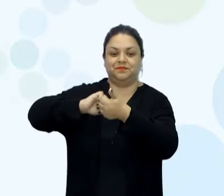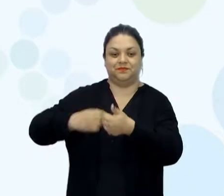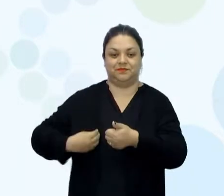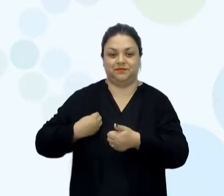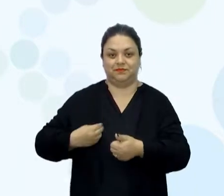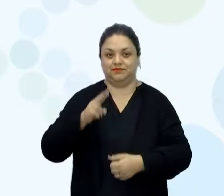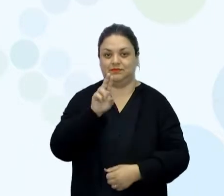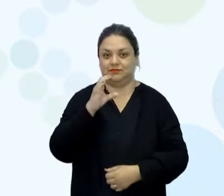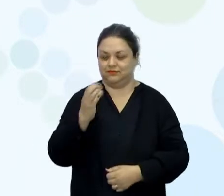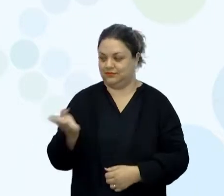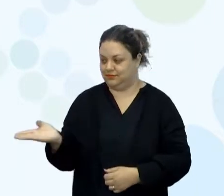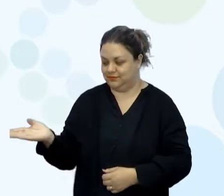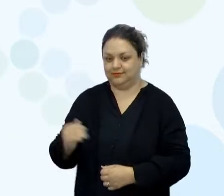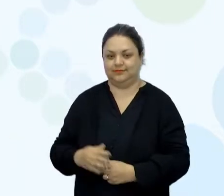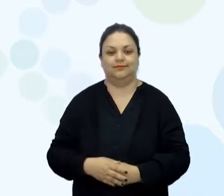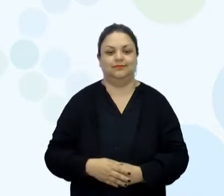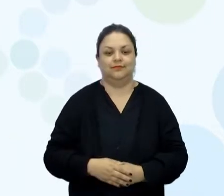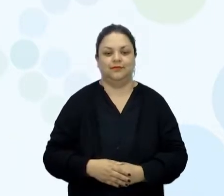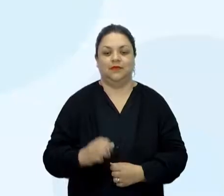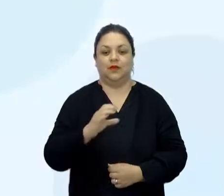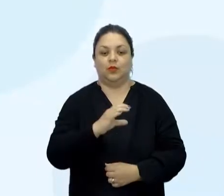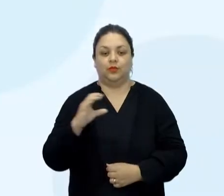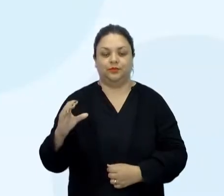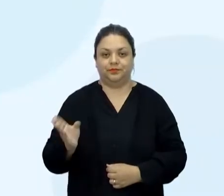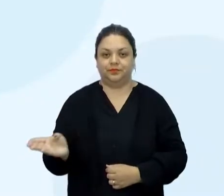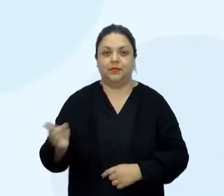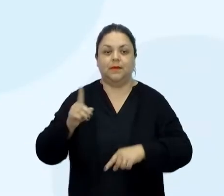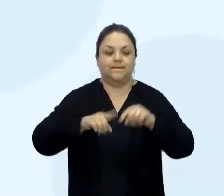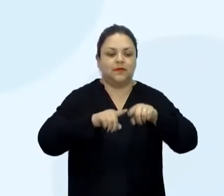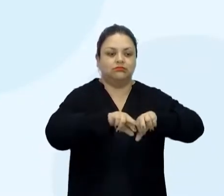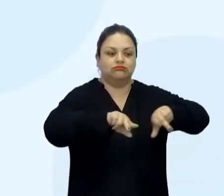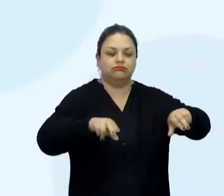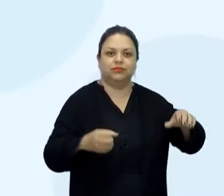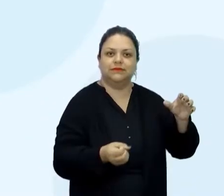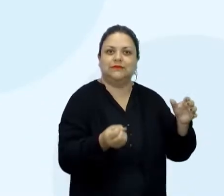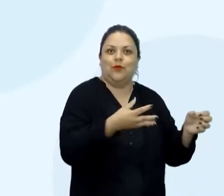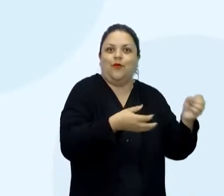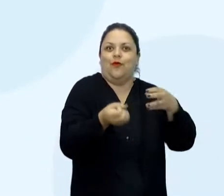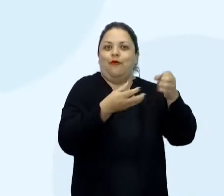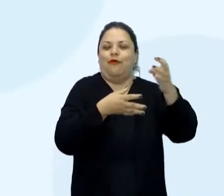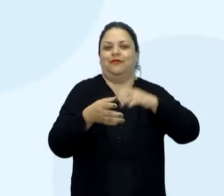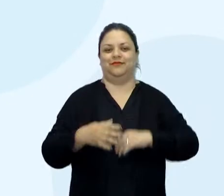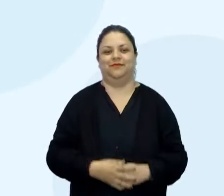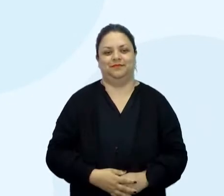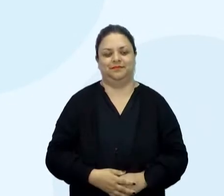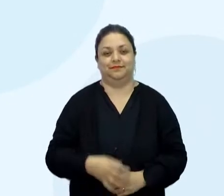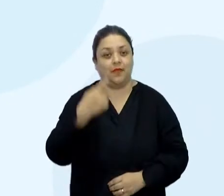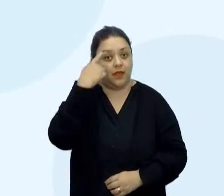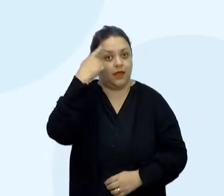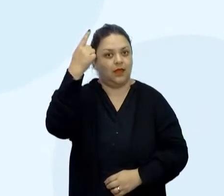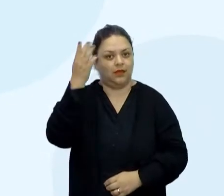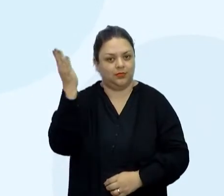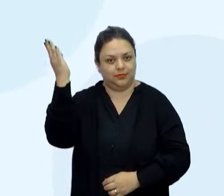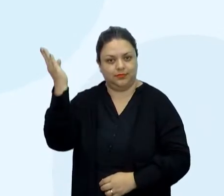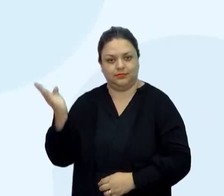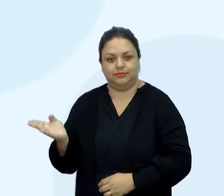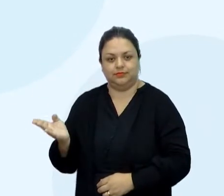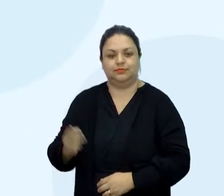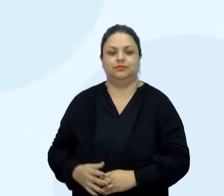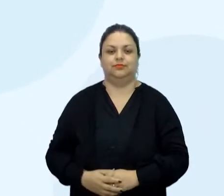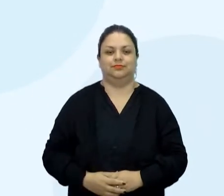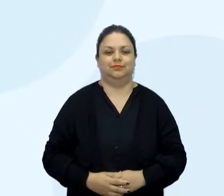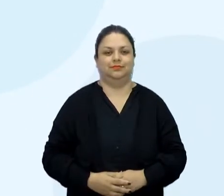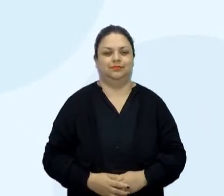nosso componente é o Materiais Inovadores. Tá? Então vamos para alguns lembretes, então aí não esqueça de elaborar